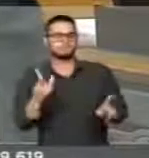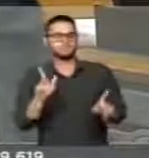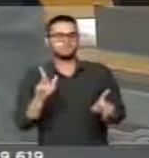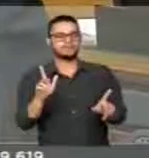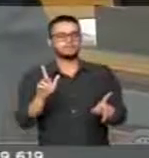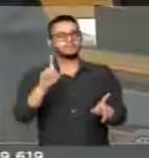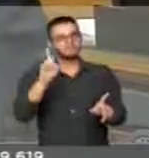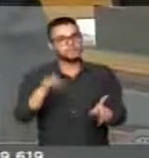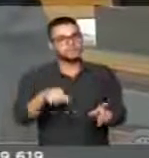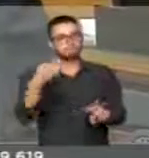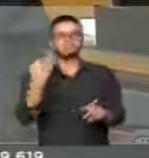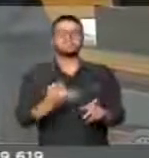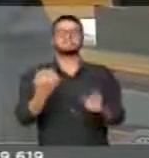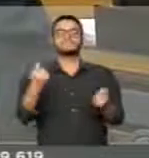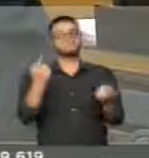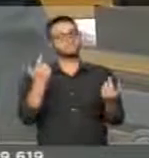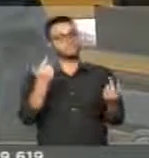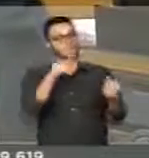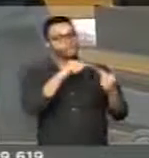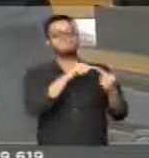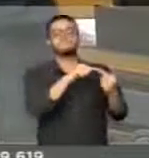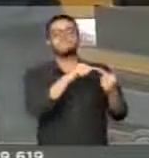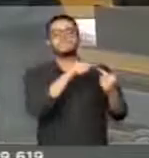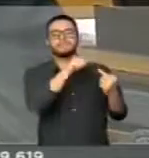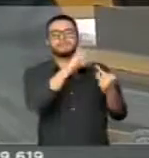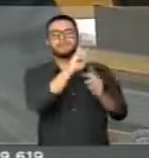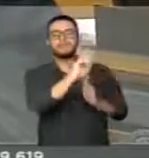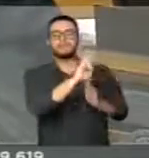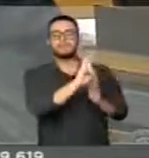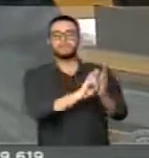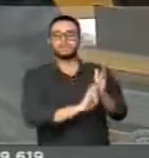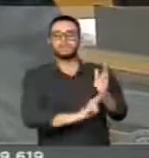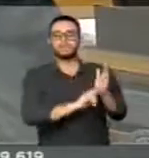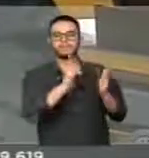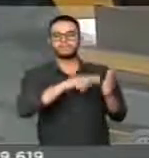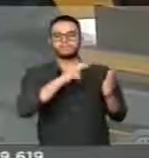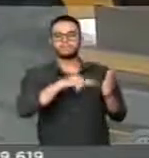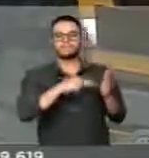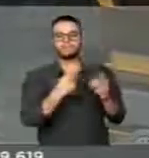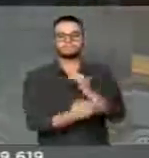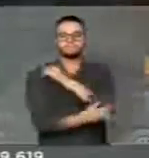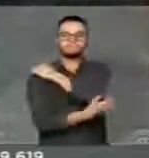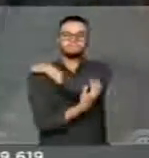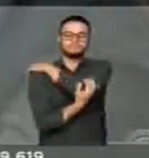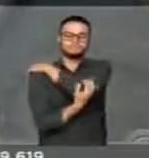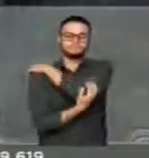acompanhar o voto do relator pela cassação do senhor deputado Eduardo Cunha. Muito obrigado.